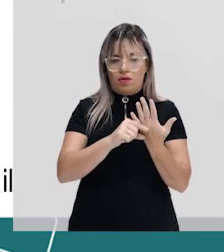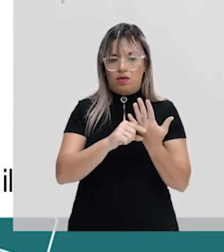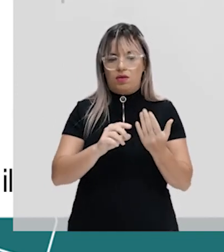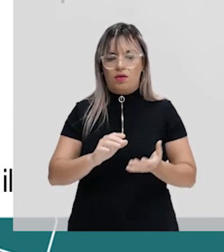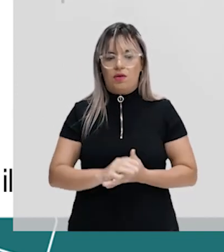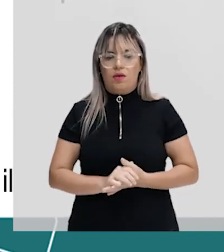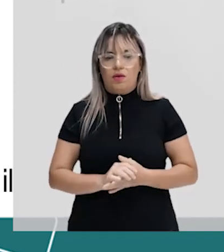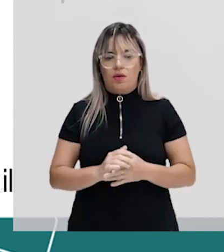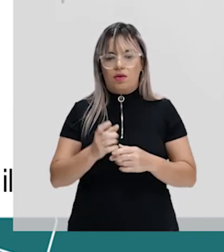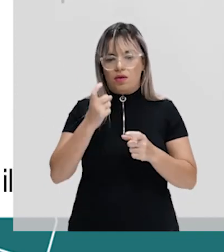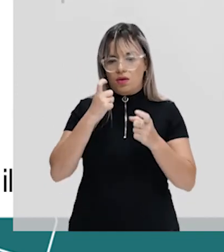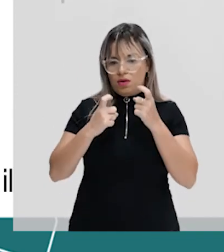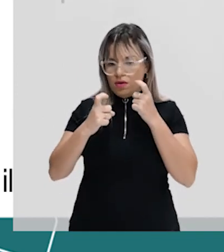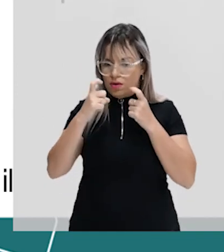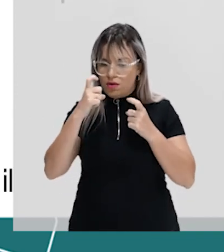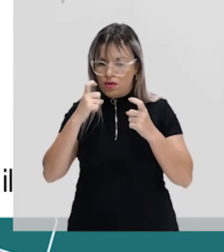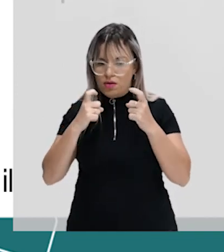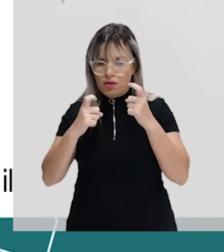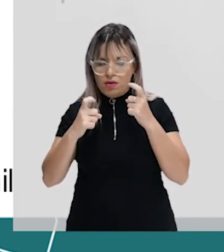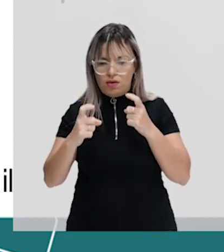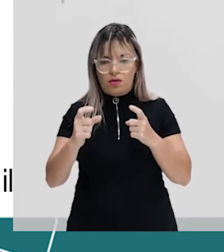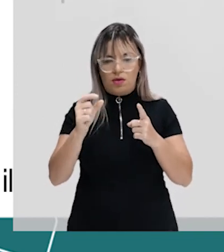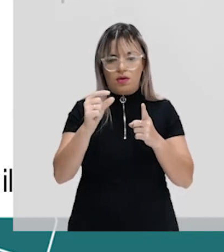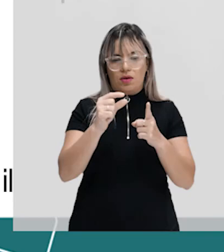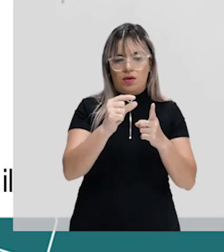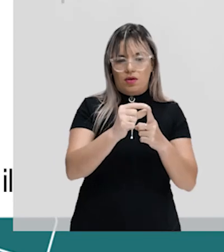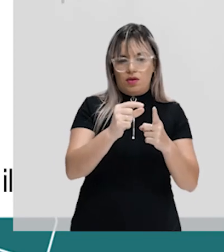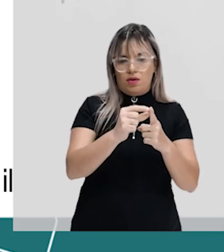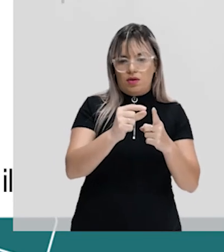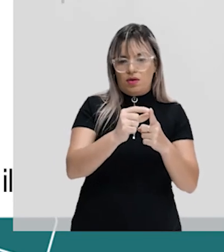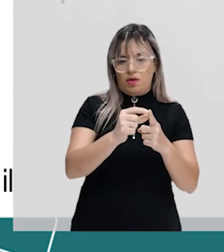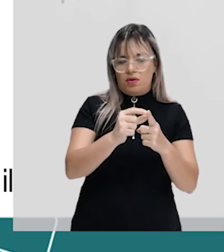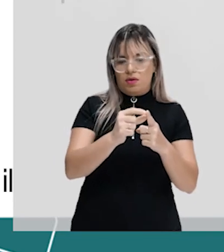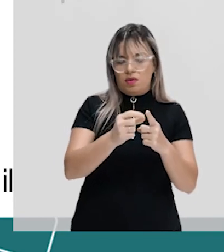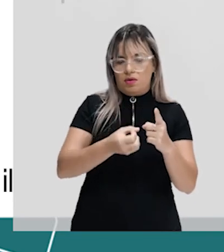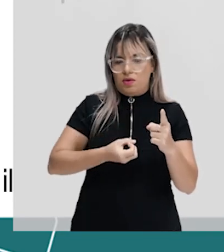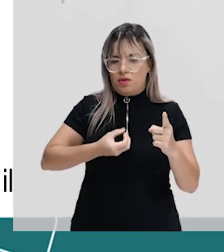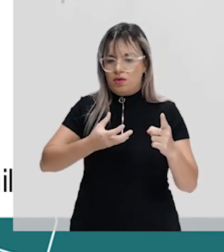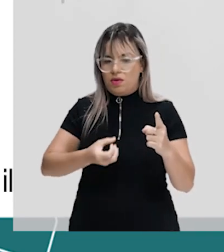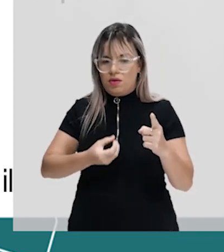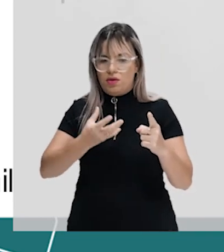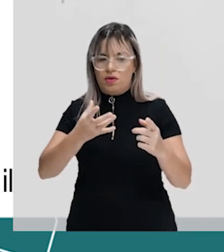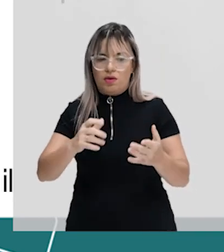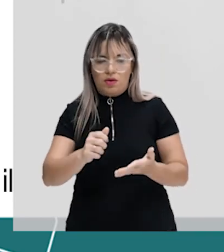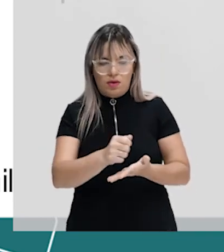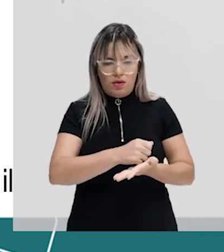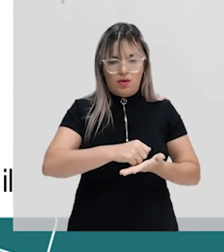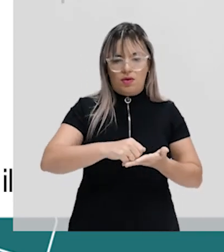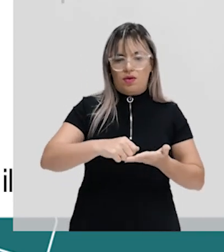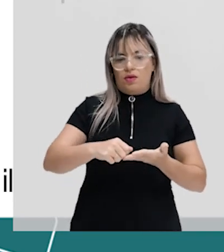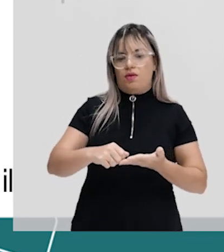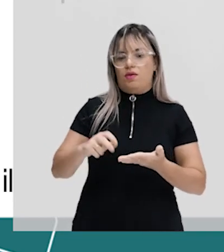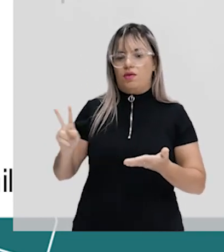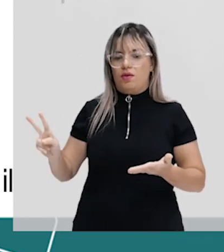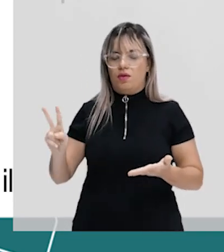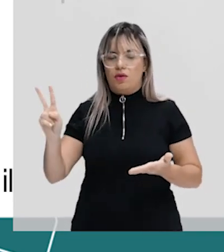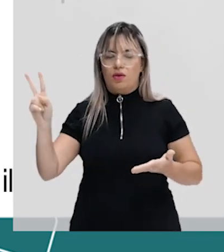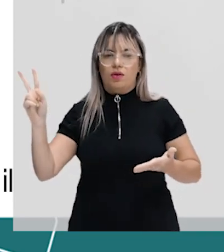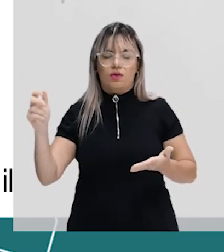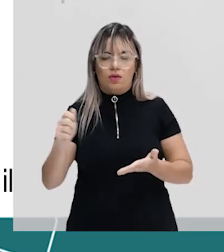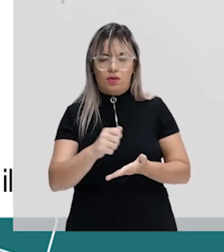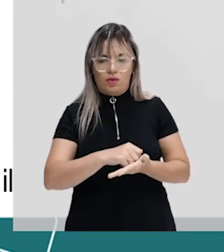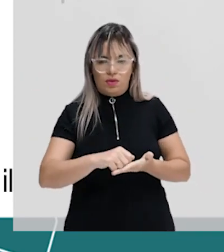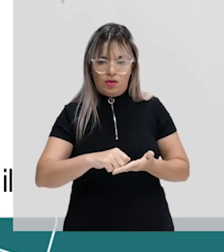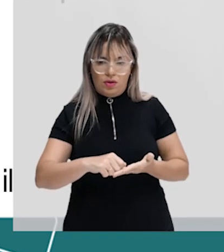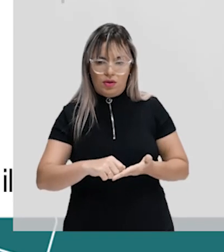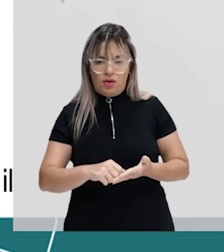Ela se preocupou com a palavra, no sentido de energia, que gera outras palavras, uma valorização do ato de compor. É o que